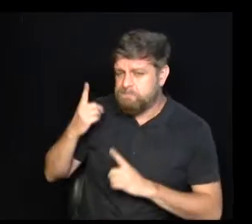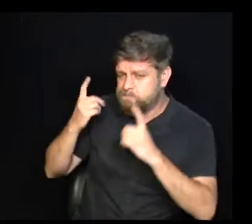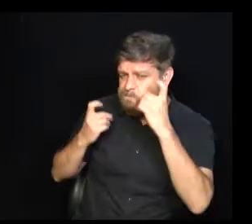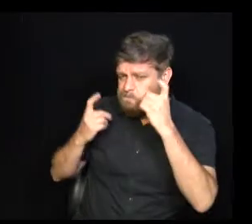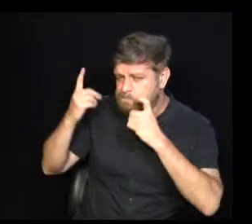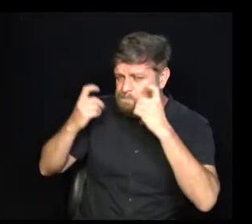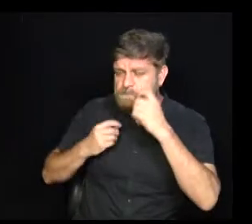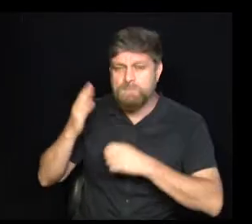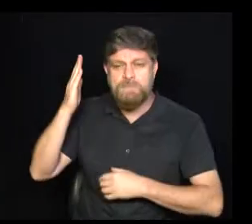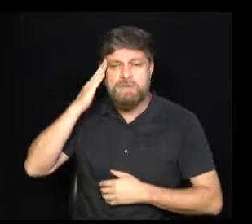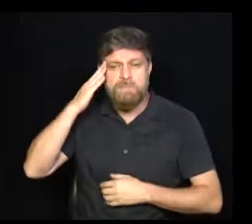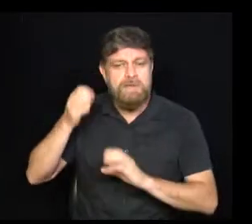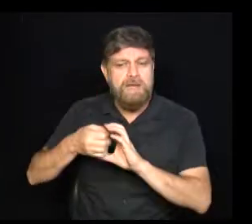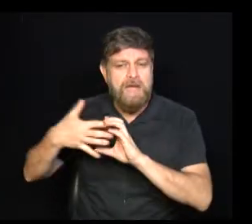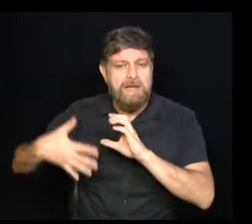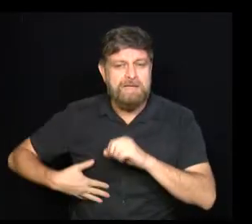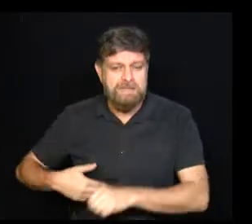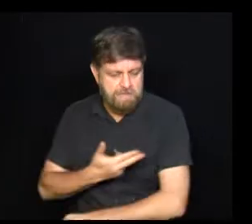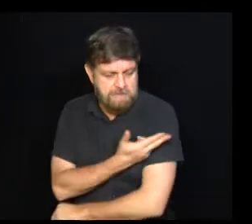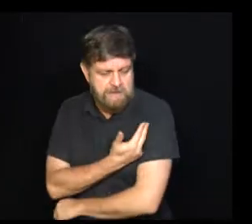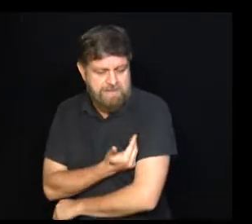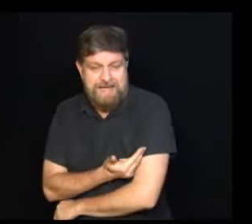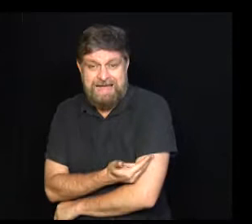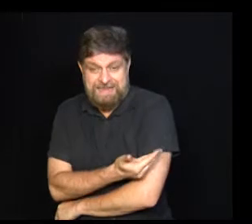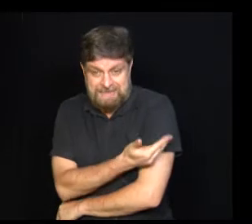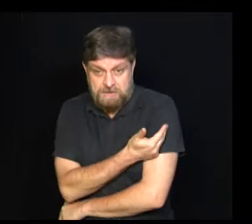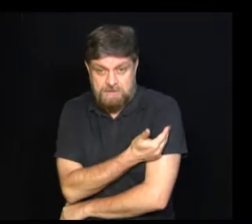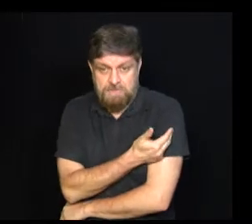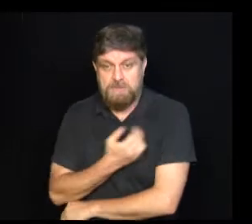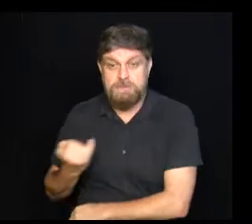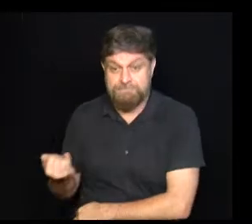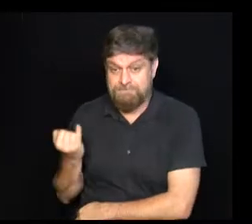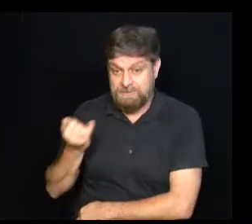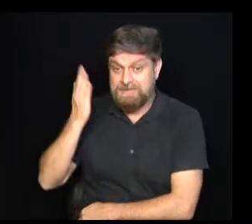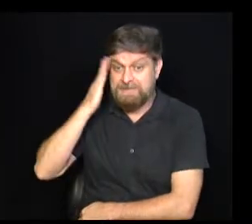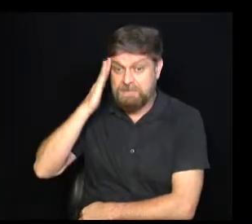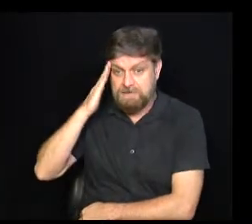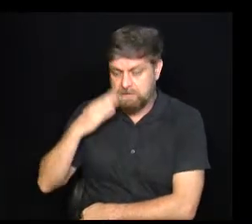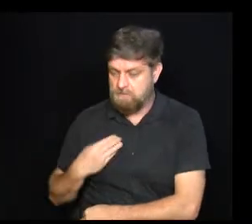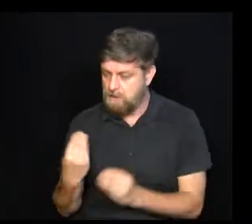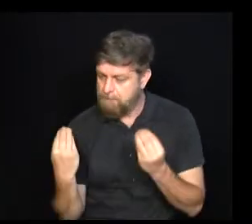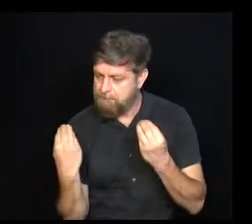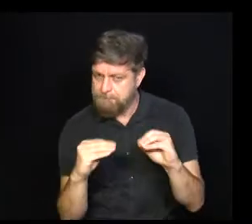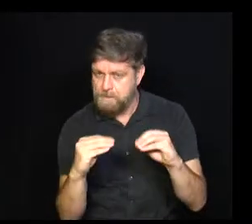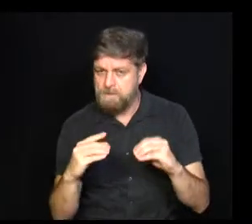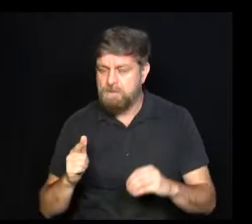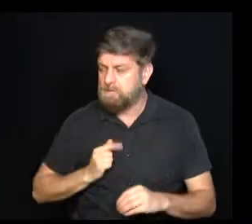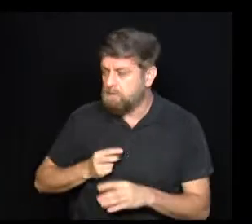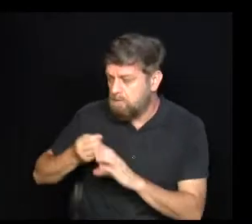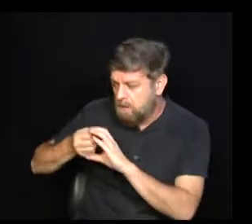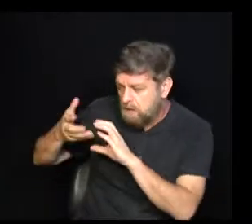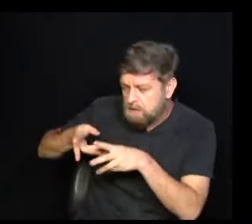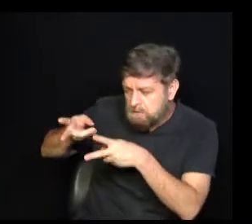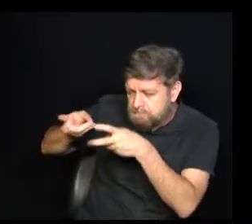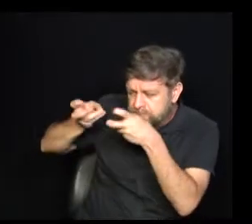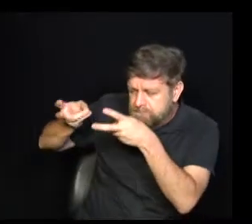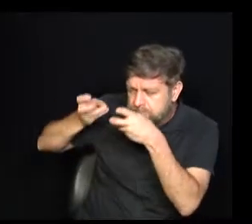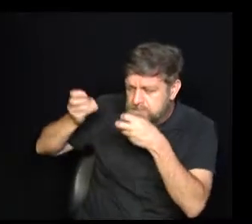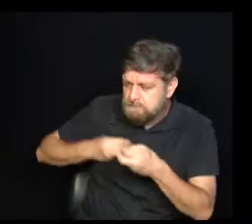como tatuagem é algo importante. Então, observar essas características e